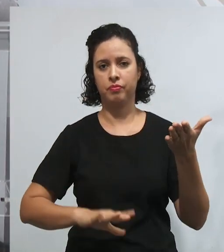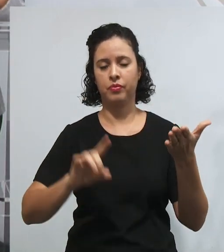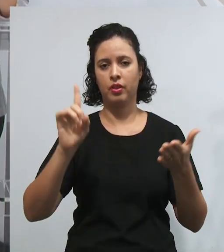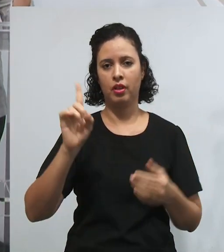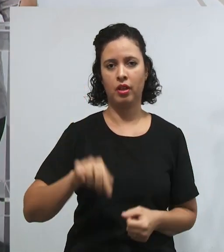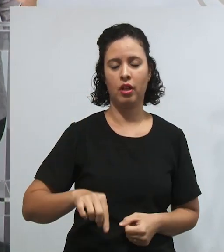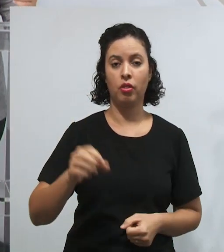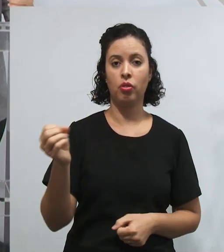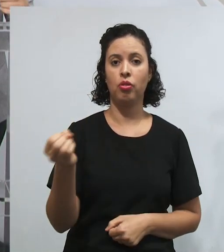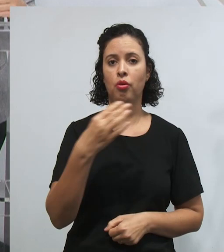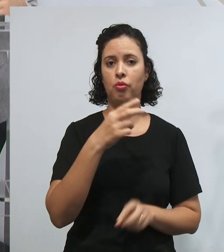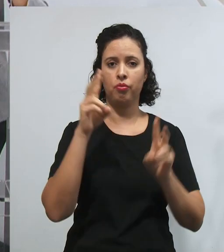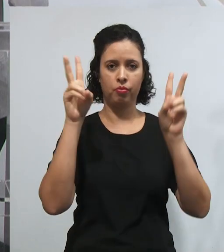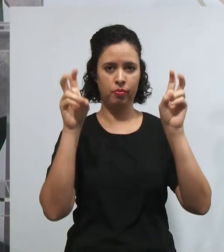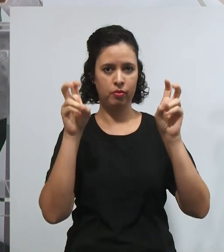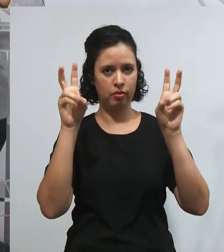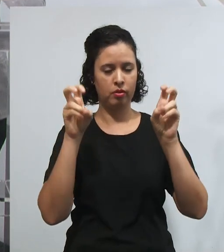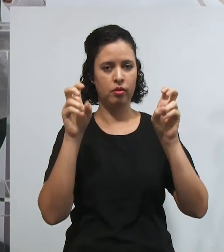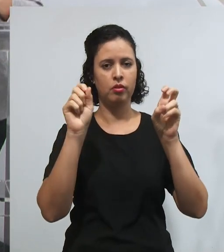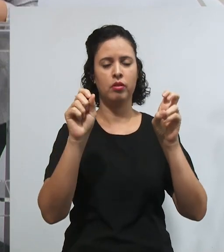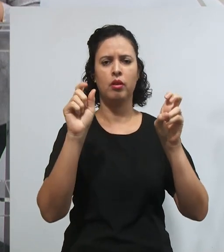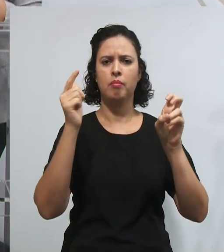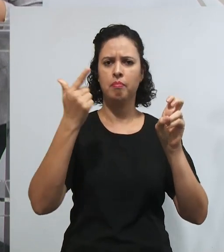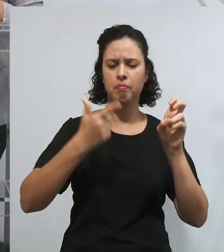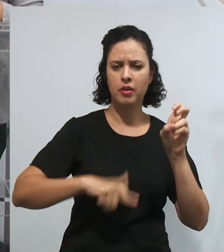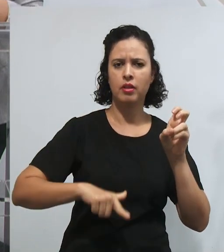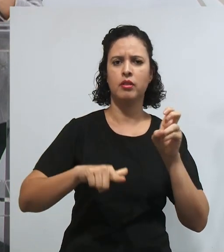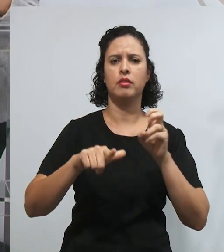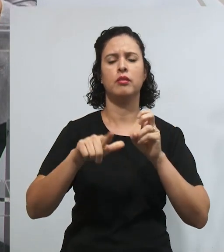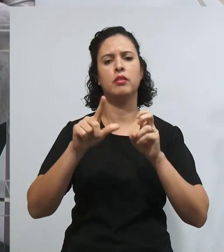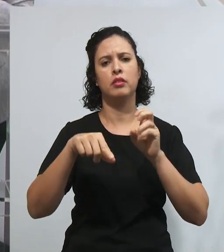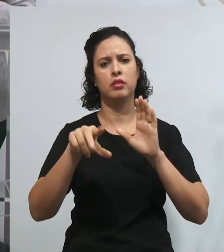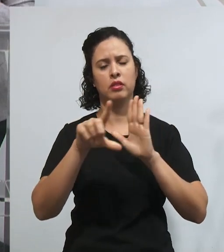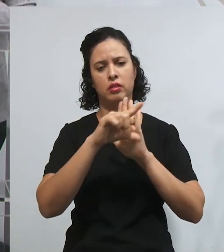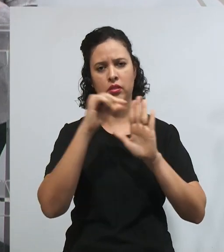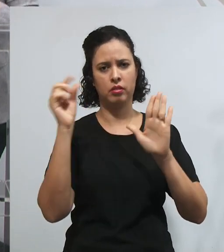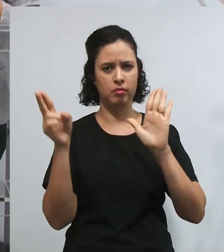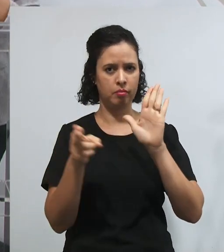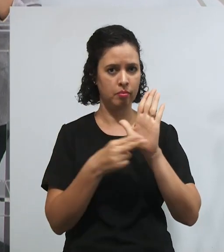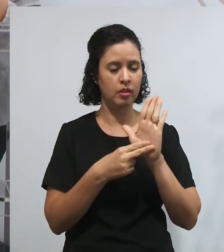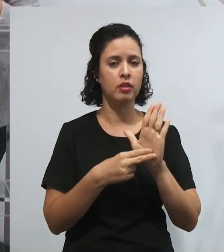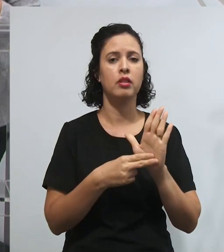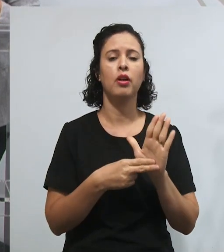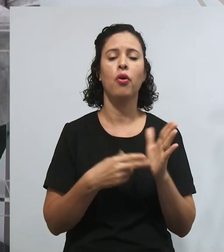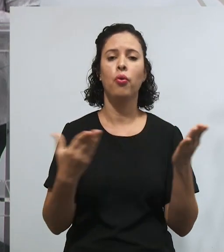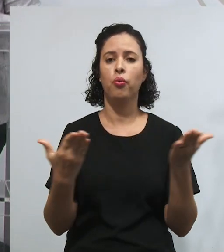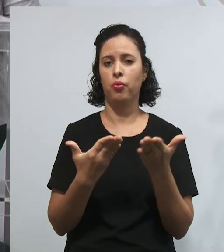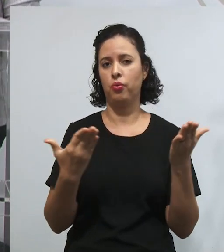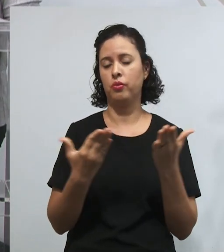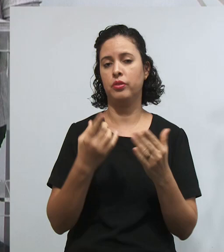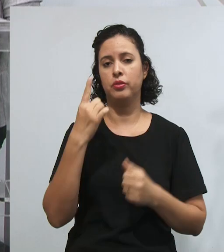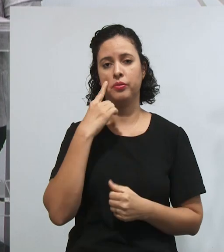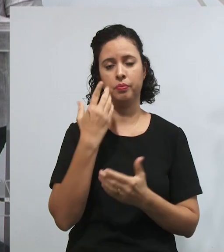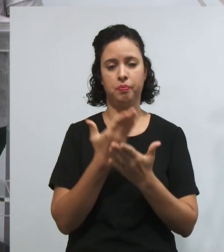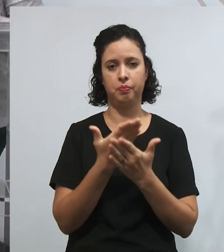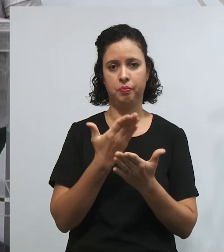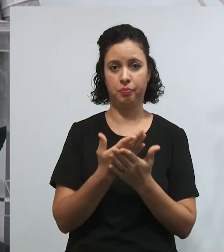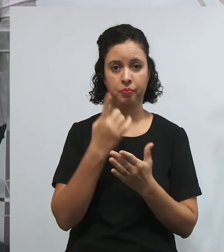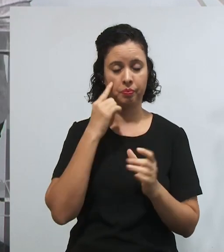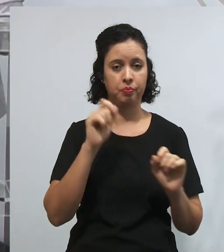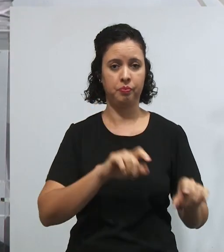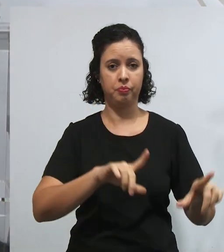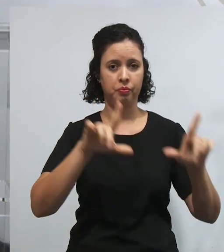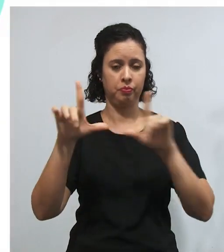com uma nova temática, mais um ponto aí da sua ementa, alguns pontos da ementa que a gente vai abordar. Olha aqui na tela